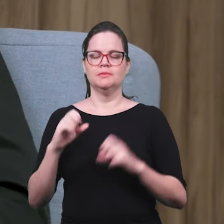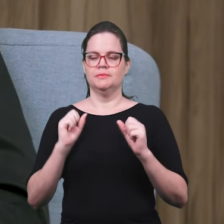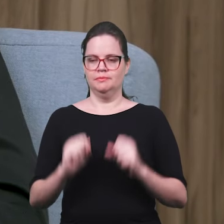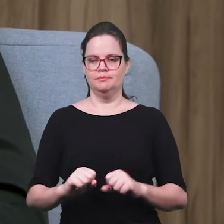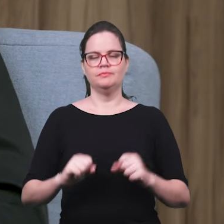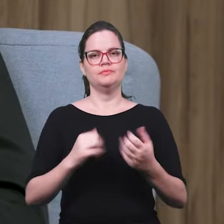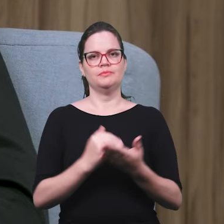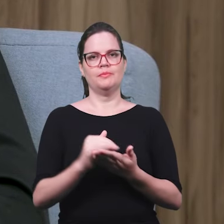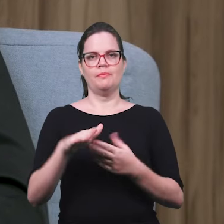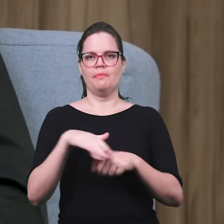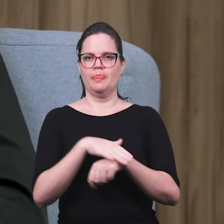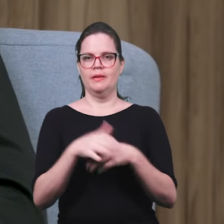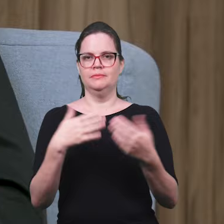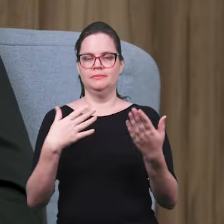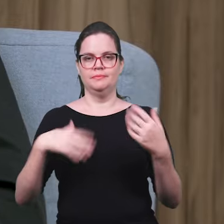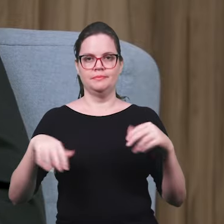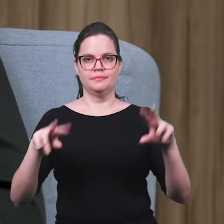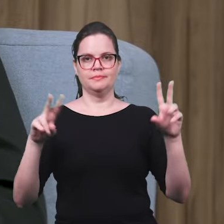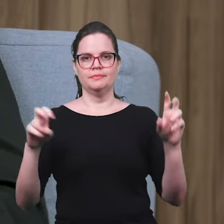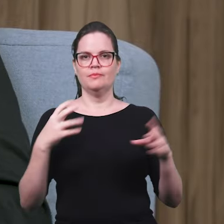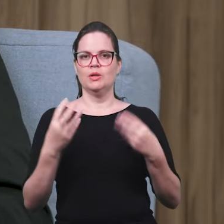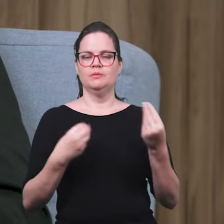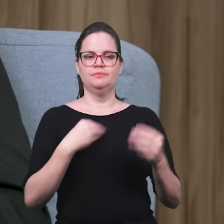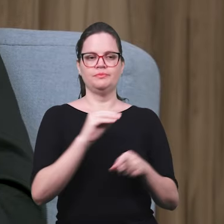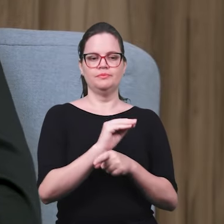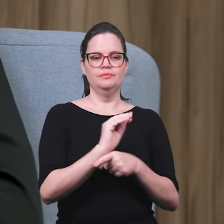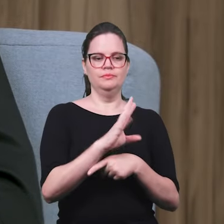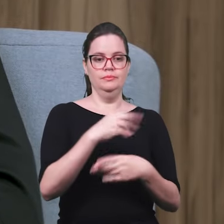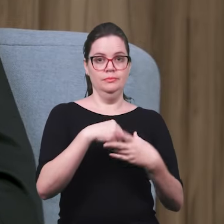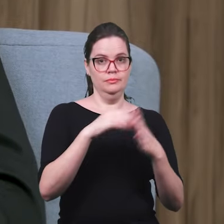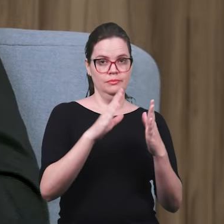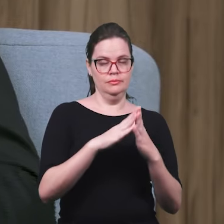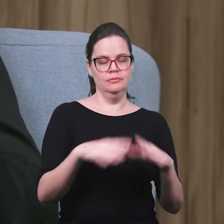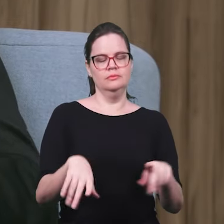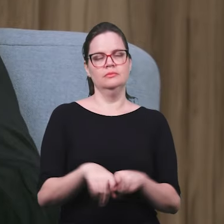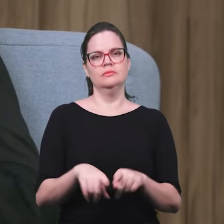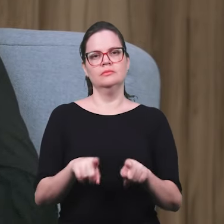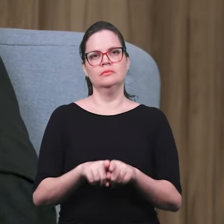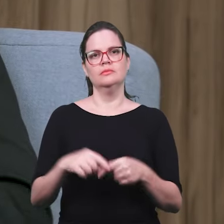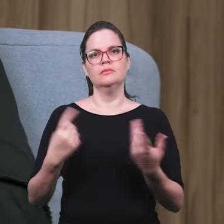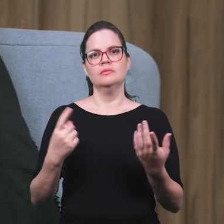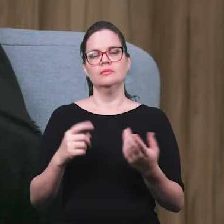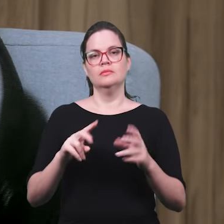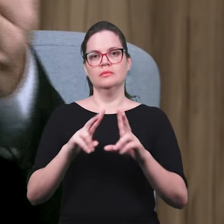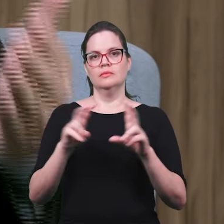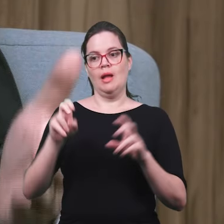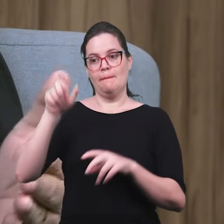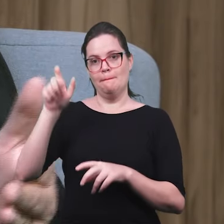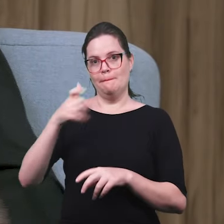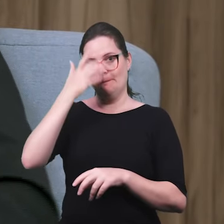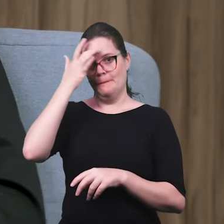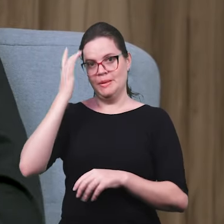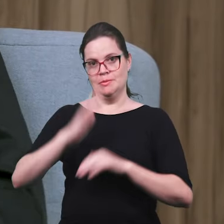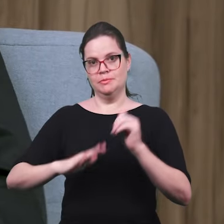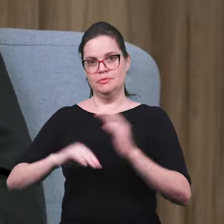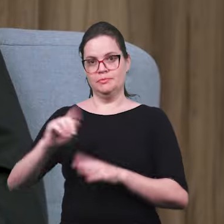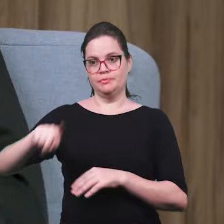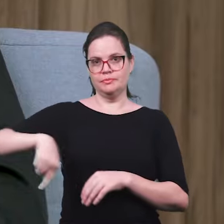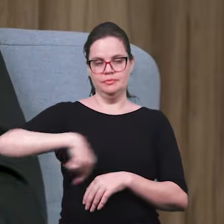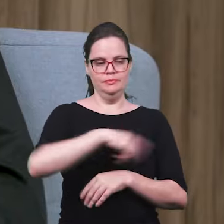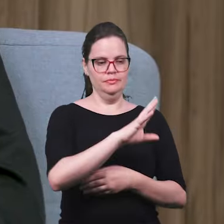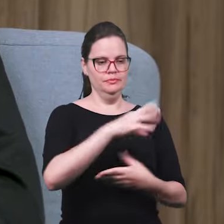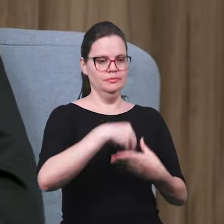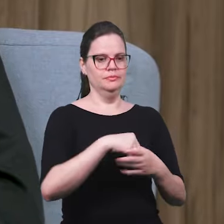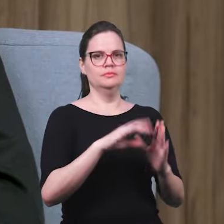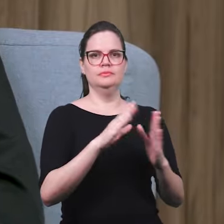começa este tema, onde falamos sobre o cuidado em casa e também do cuidador que vai em casa. E no